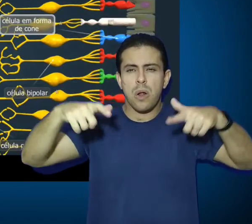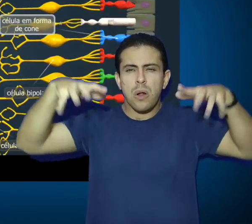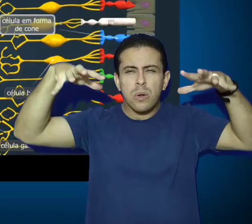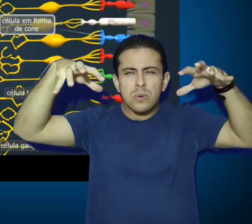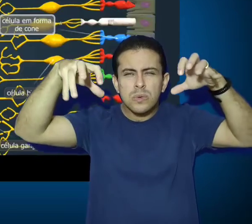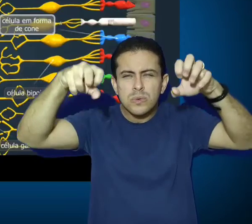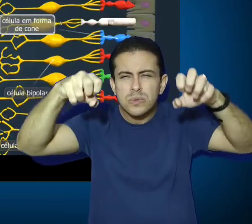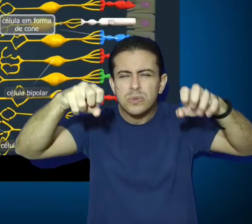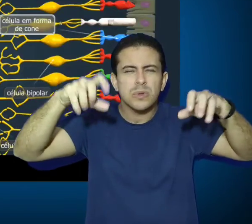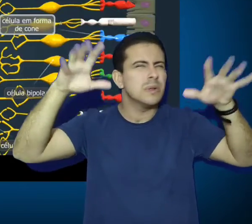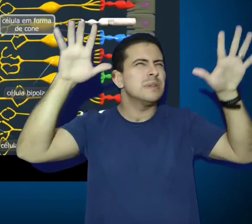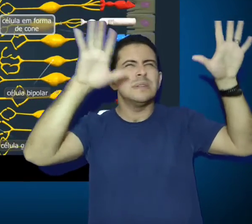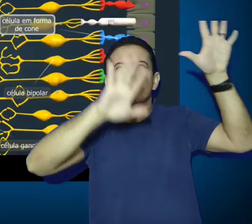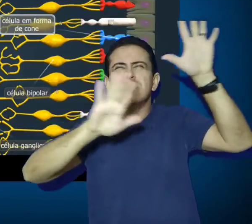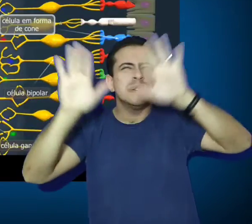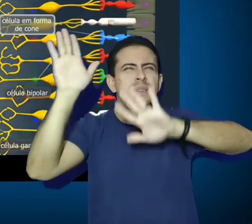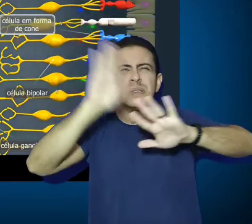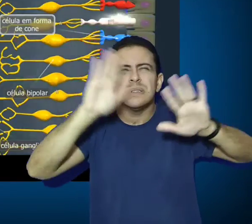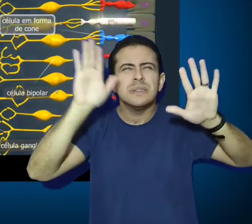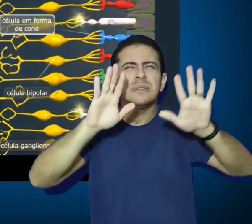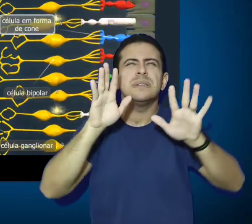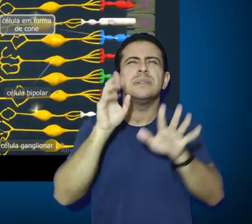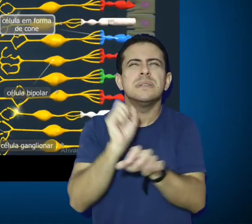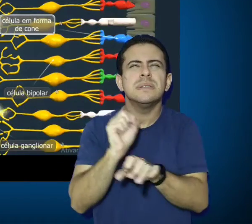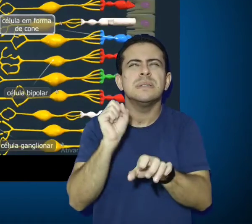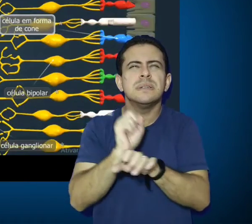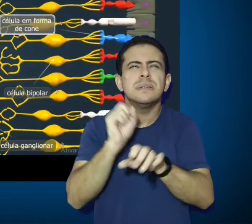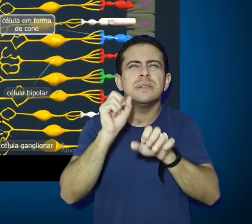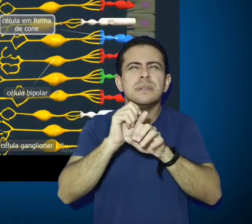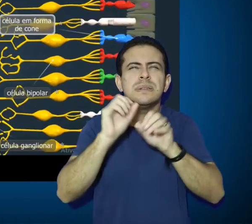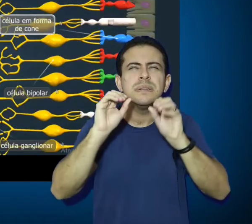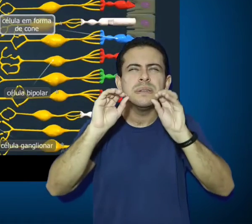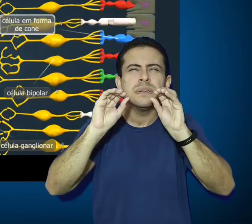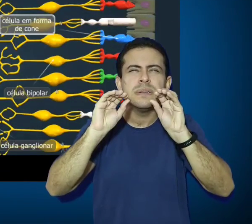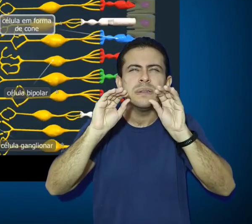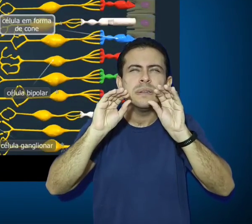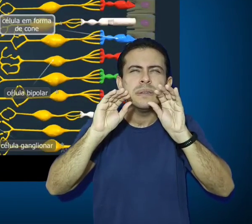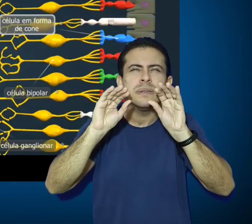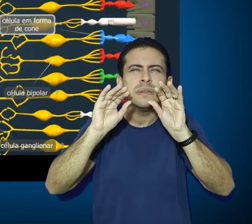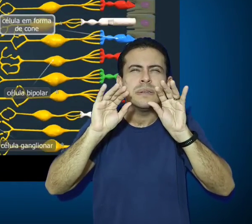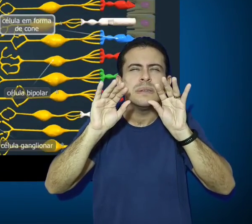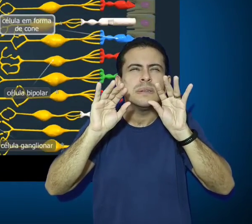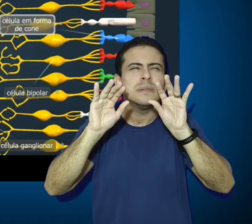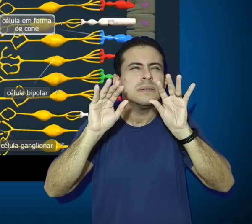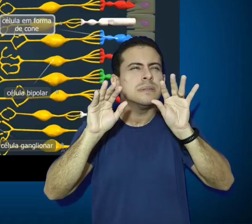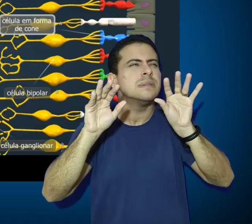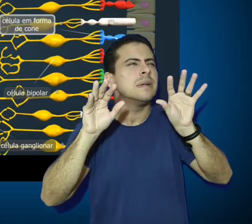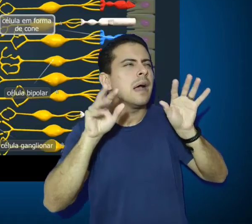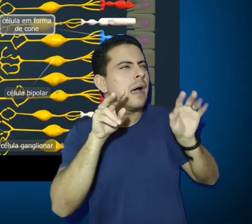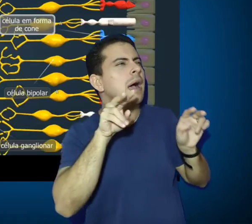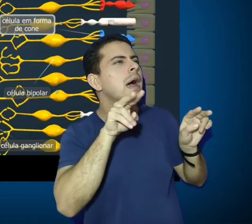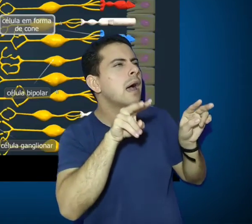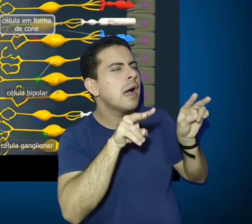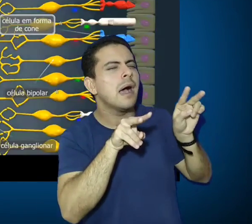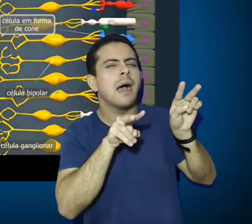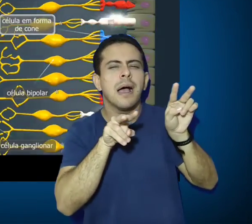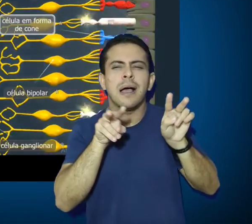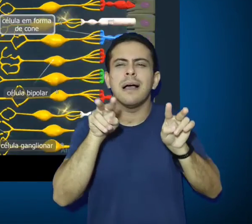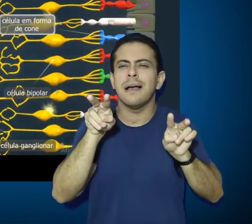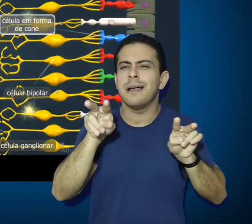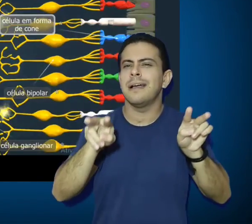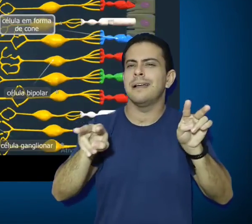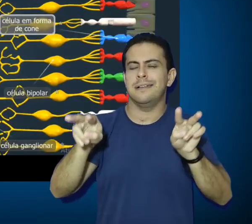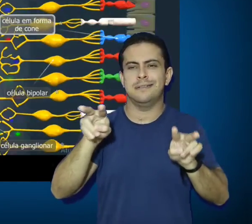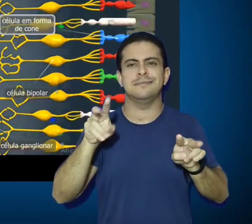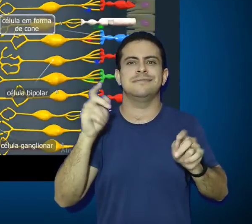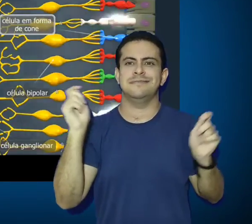quando estiver com baixa luminosidade, para que os nossos olhos se adaptem à baixa luminosidade e consigamos ver alguma coisa na periferia da